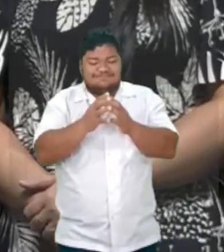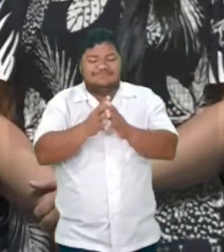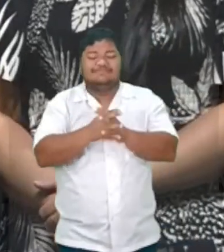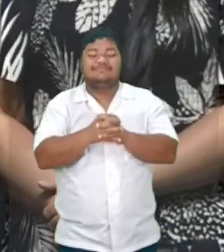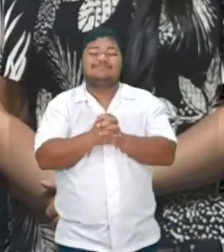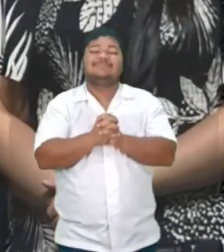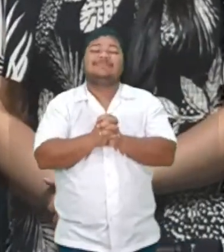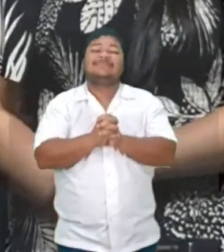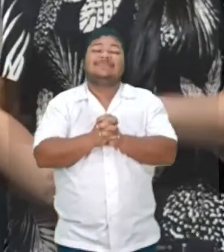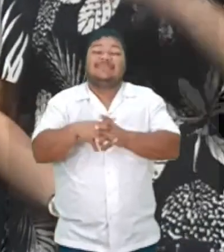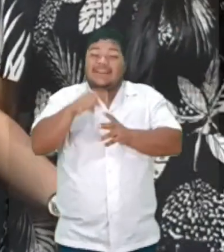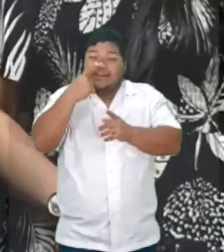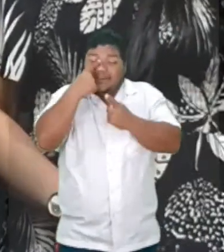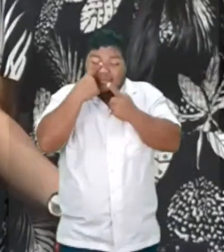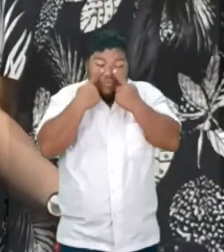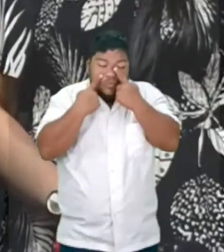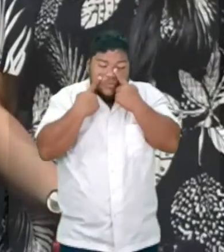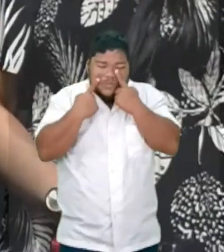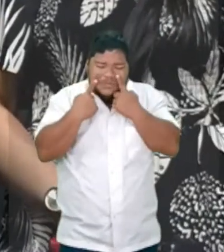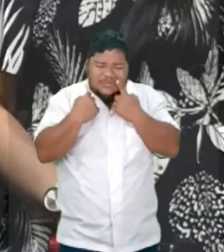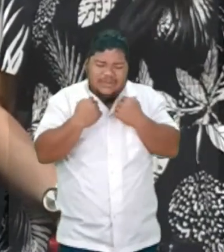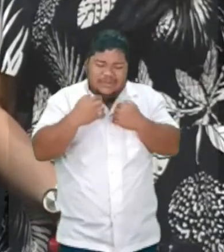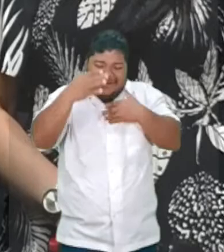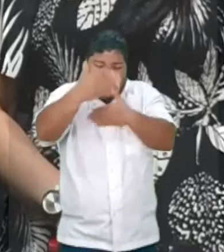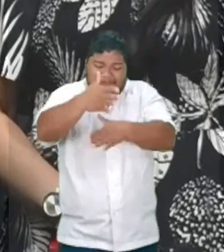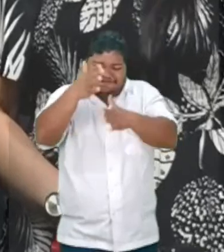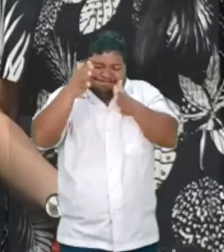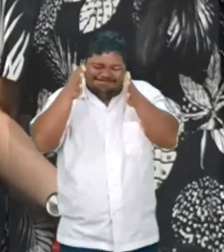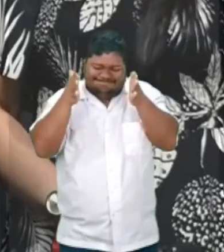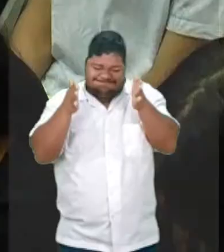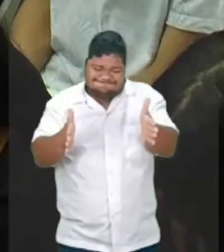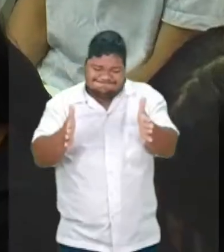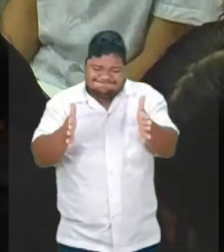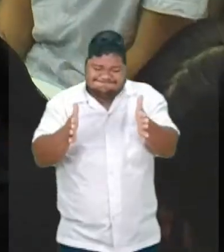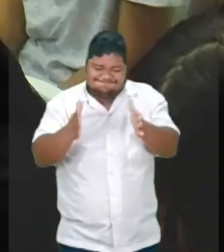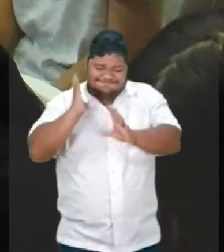Aquele choro nas quatro paredes durante a madrugada.